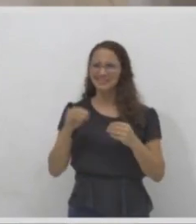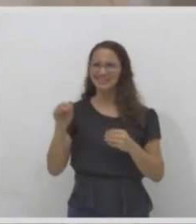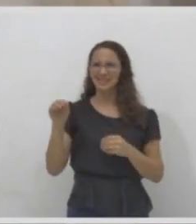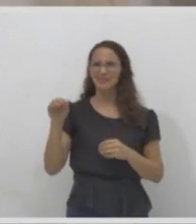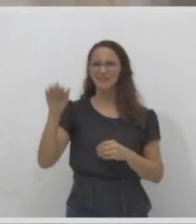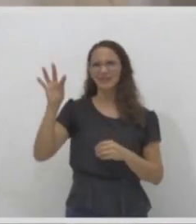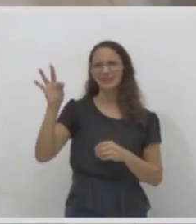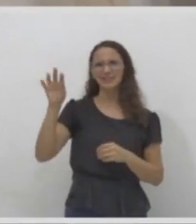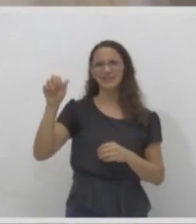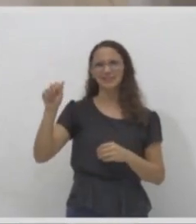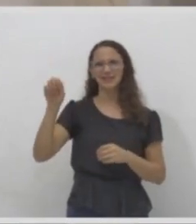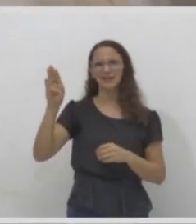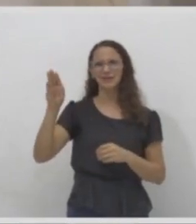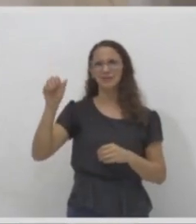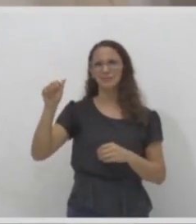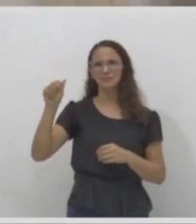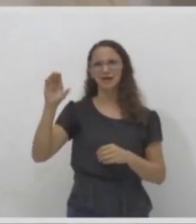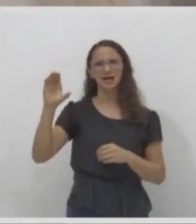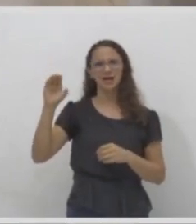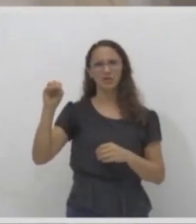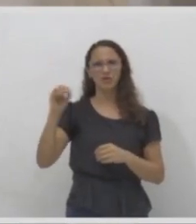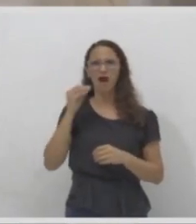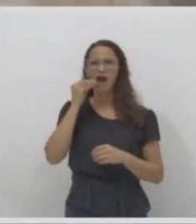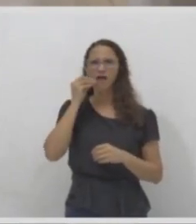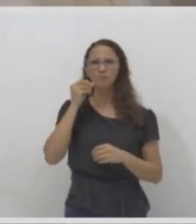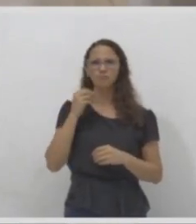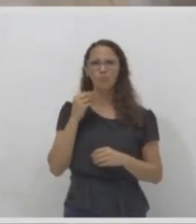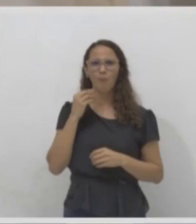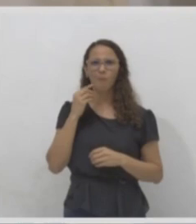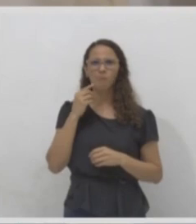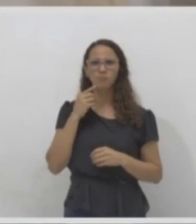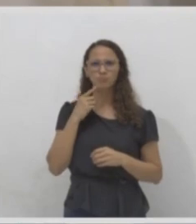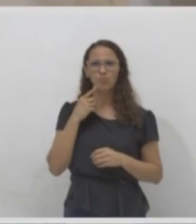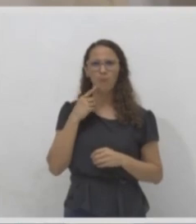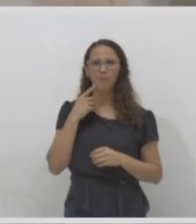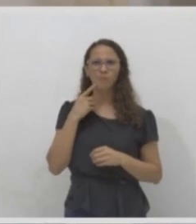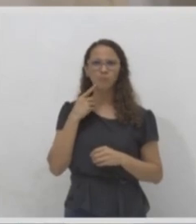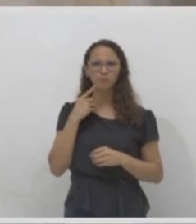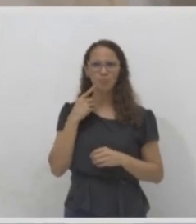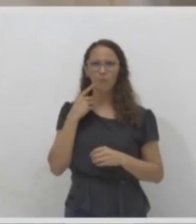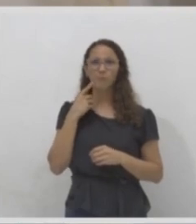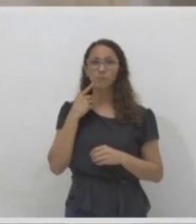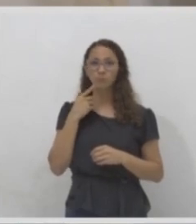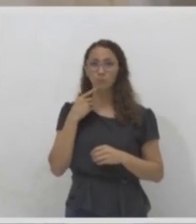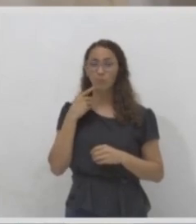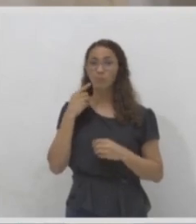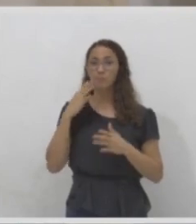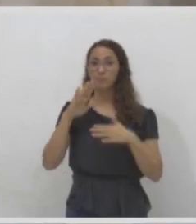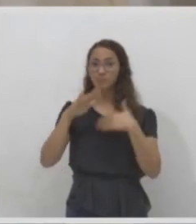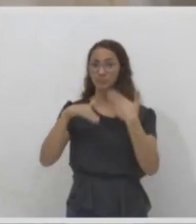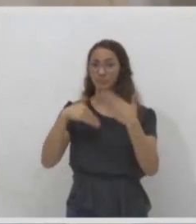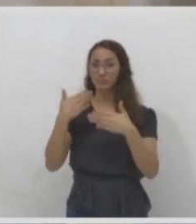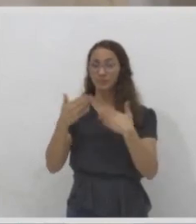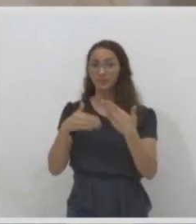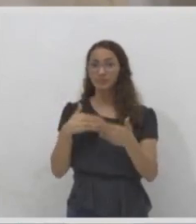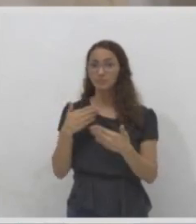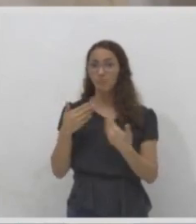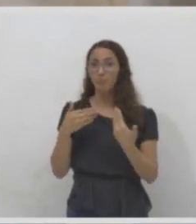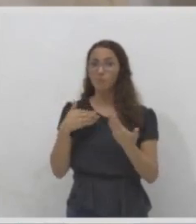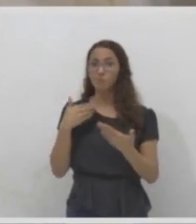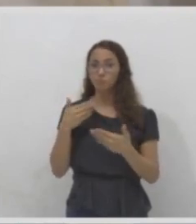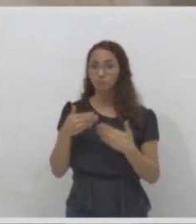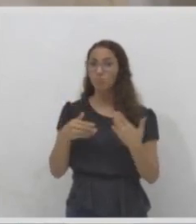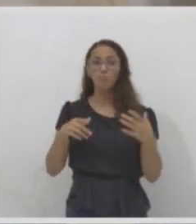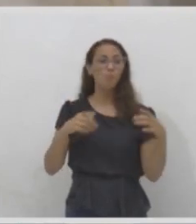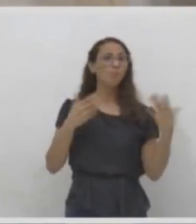eles diziam que se eles mascassem tabaco, tá, eles precisavam depositar o que era mascado em